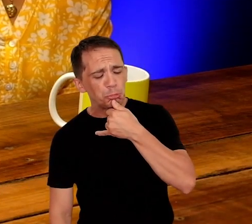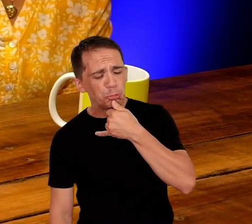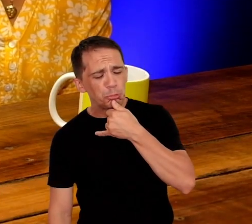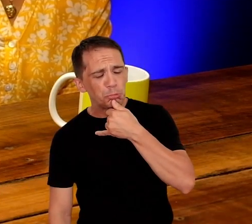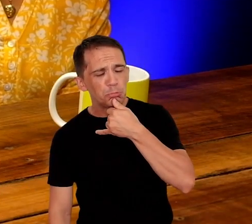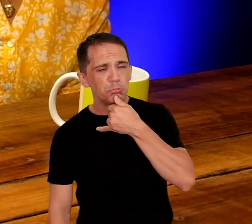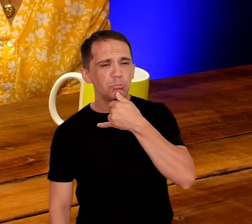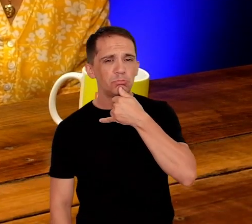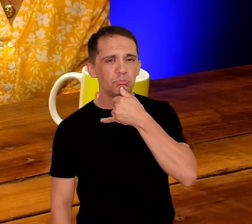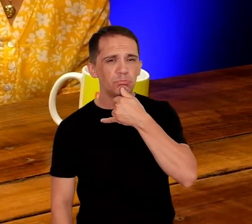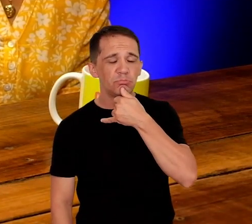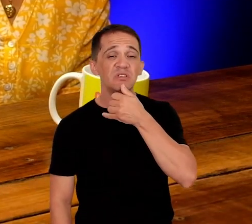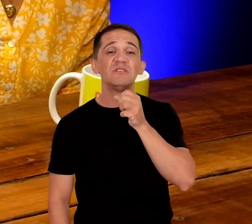triste,